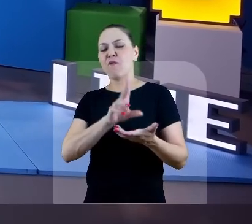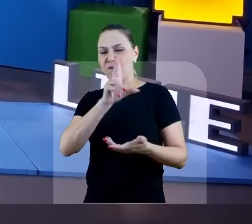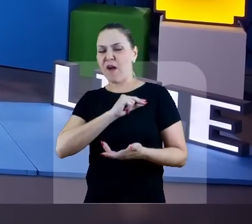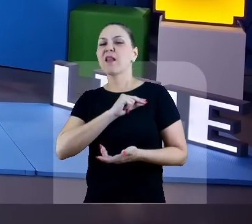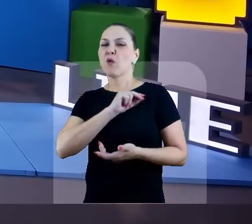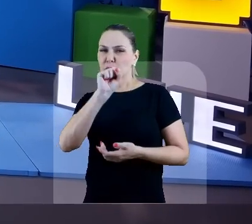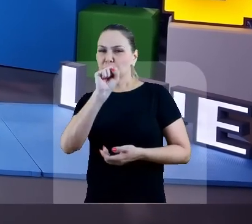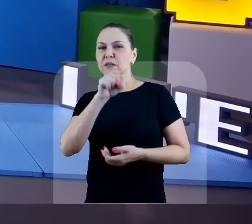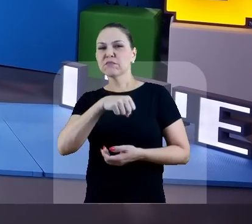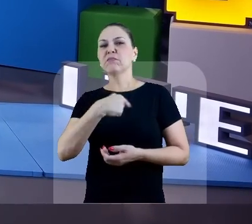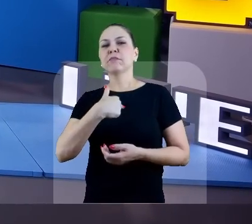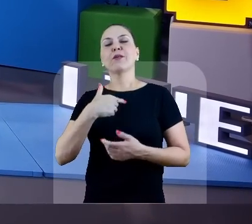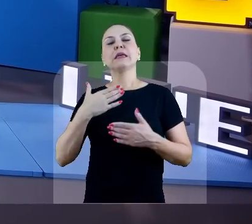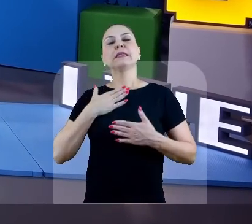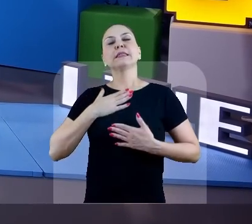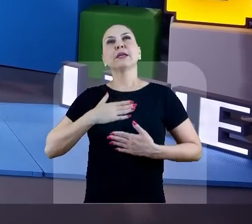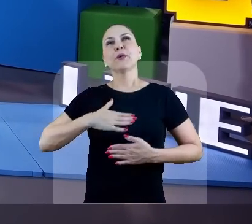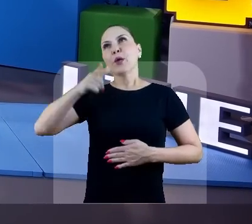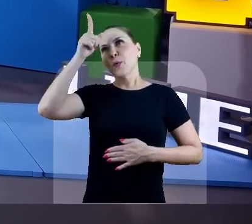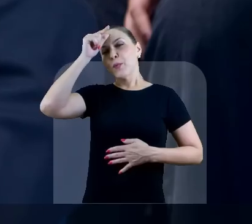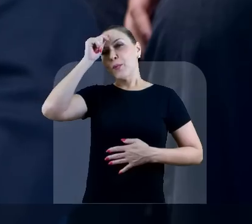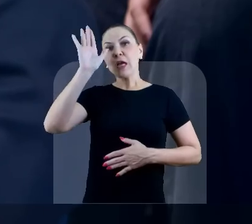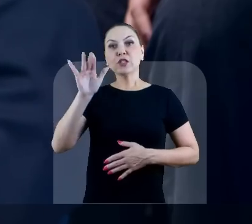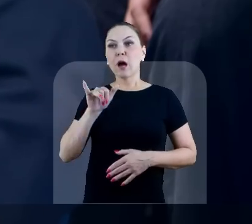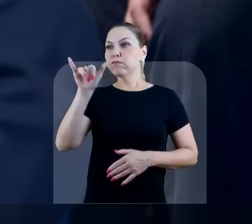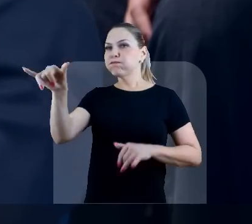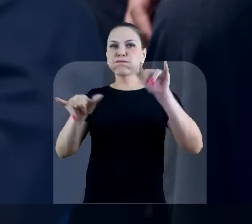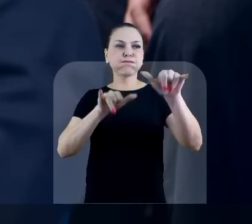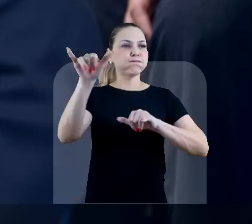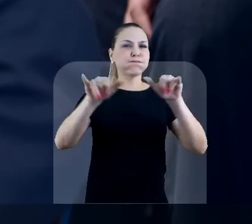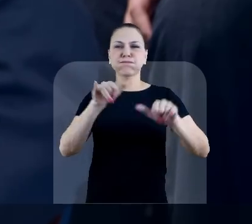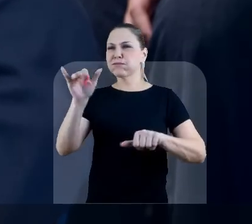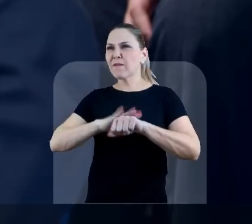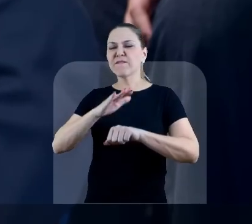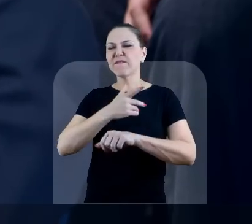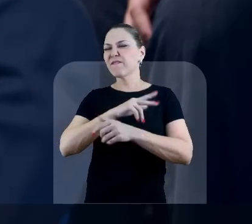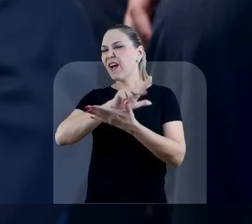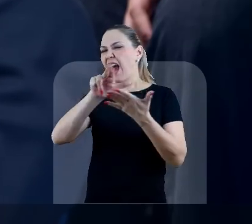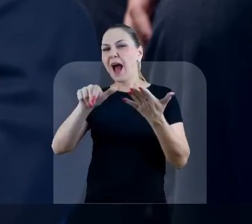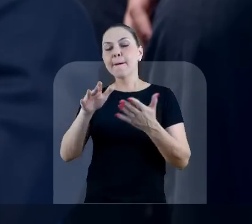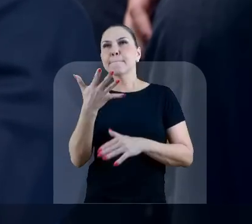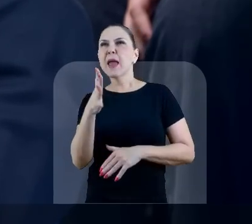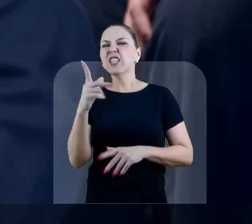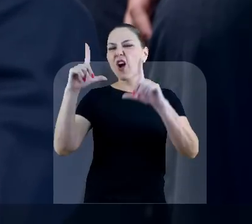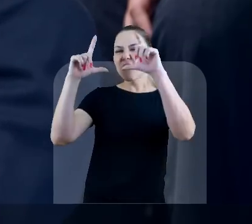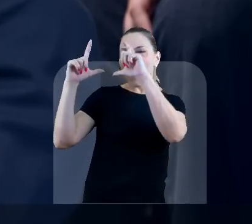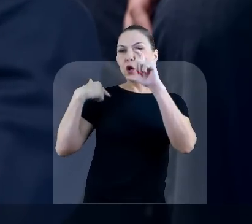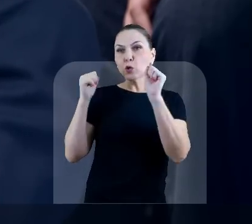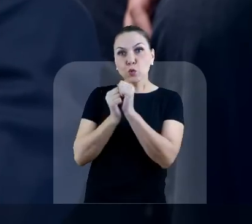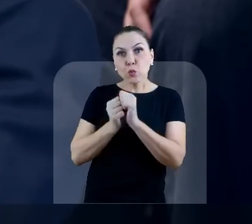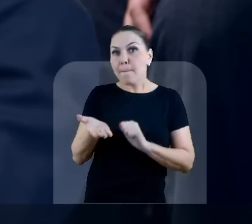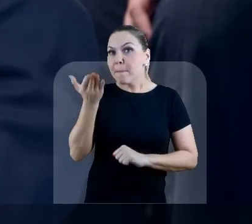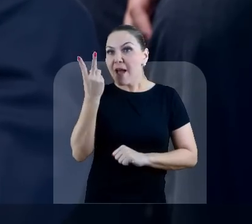A gente fica tranquilo andando pela rua. Olha, já fiz umas 12 pernas de avião aqui. em todas, a média de fotografias é